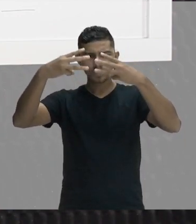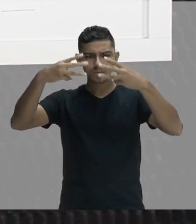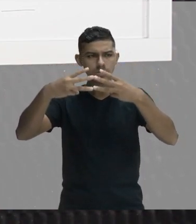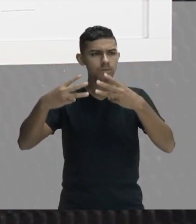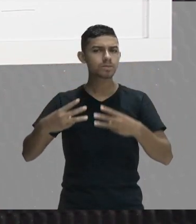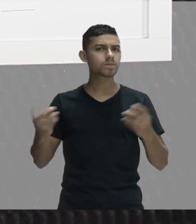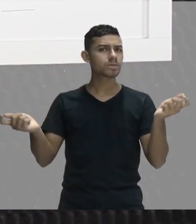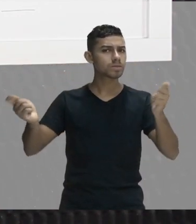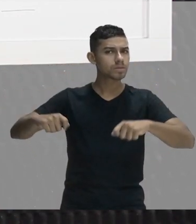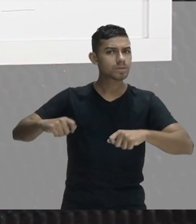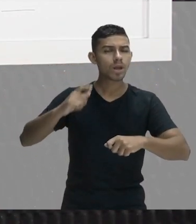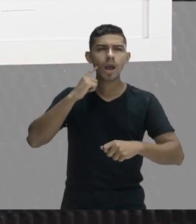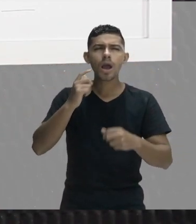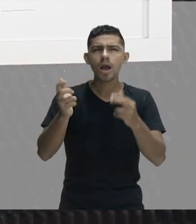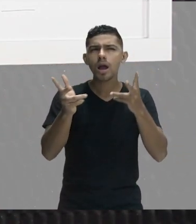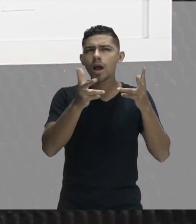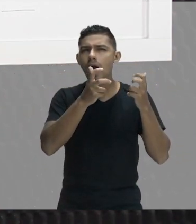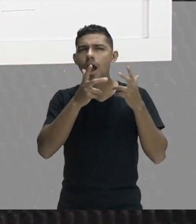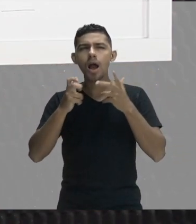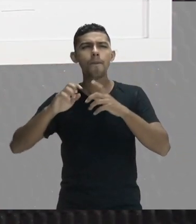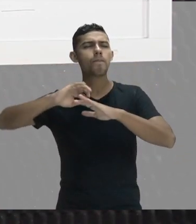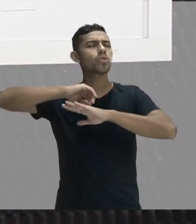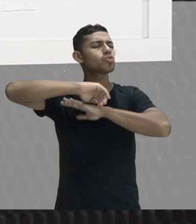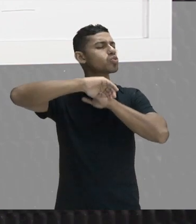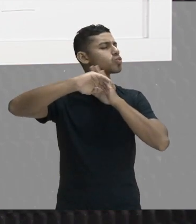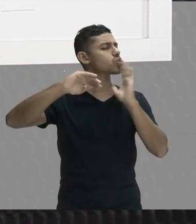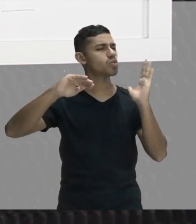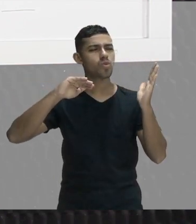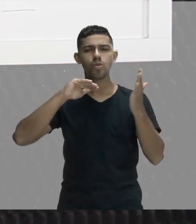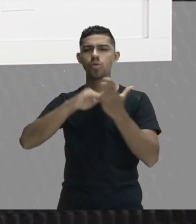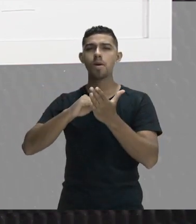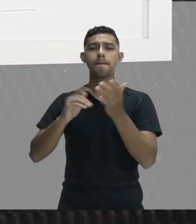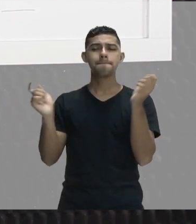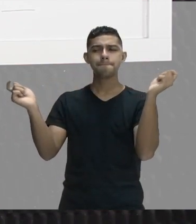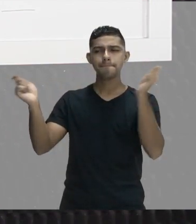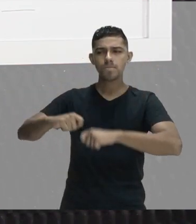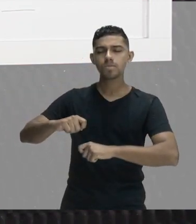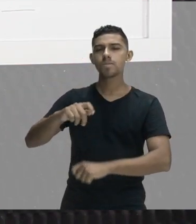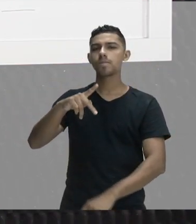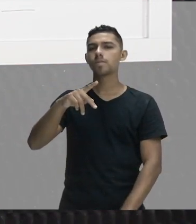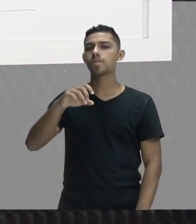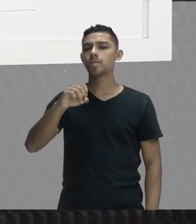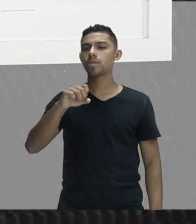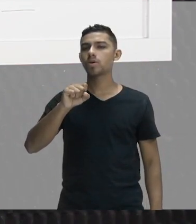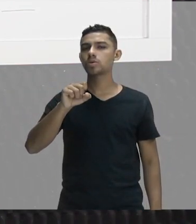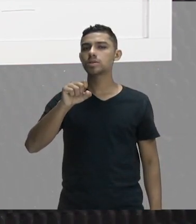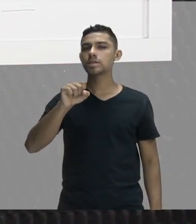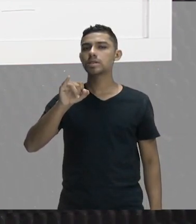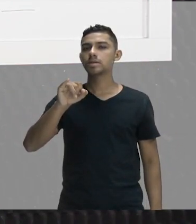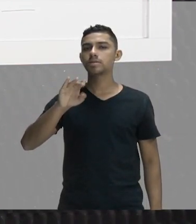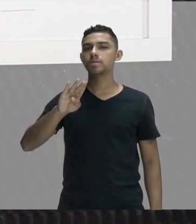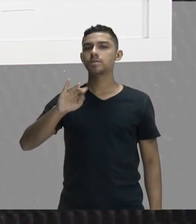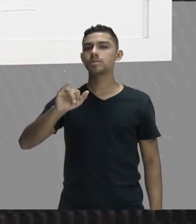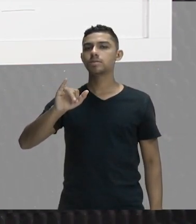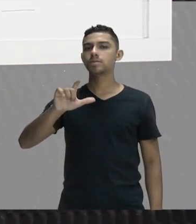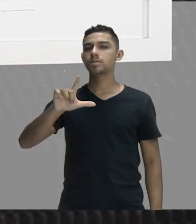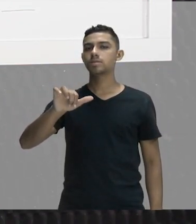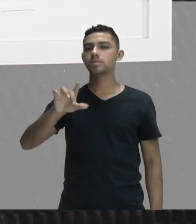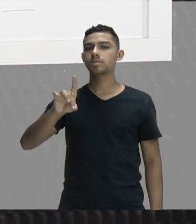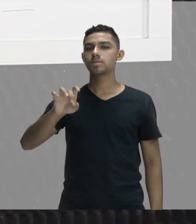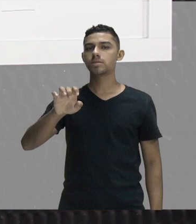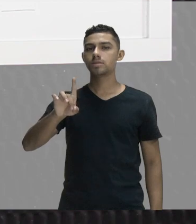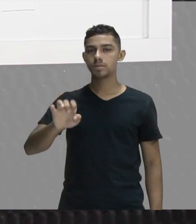perceba que aqui eu tenho todas as possibilidades possíveis de João se vestir com as roupas que ele